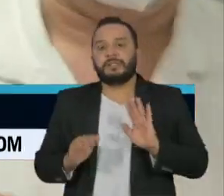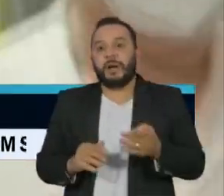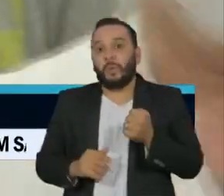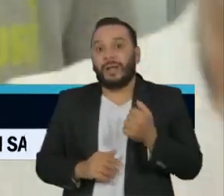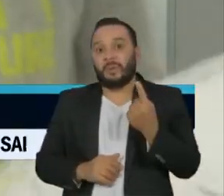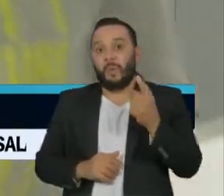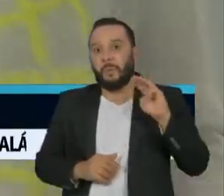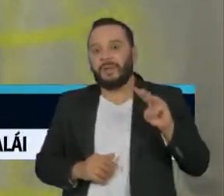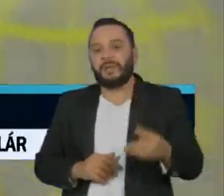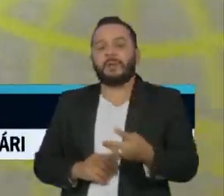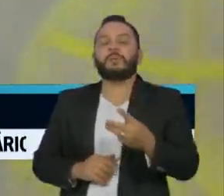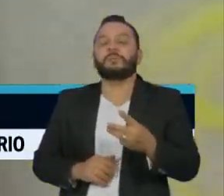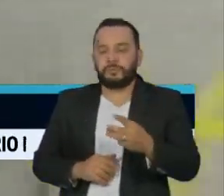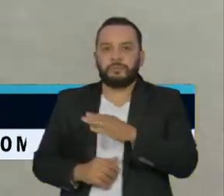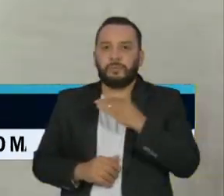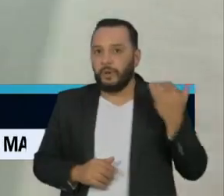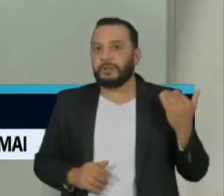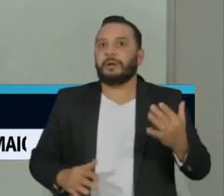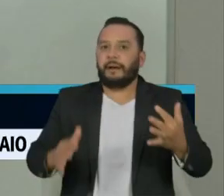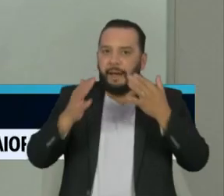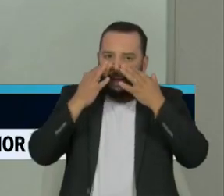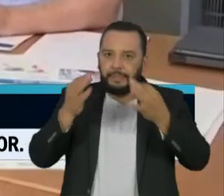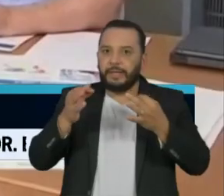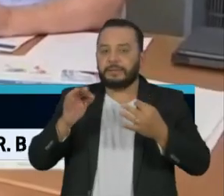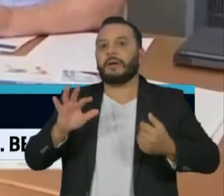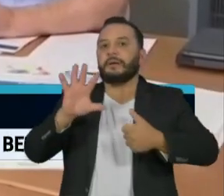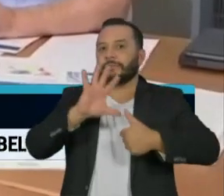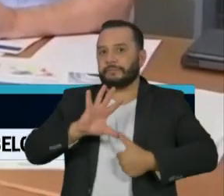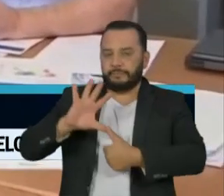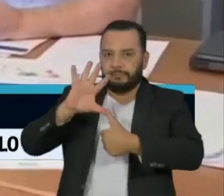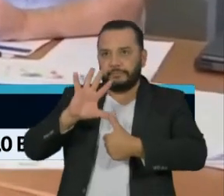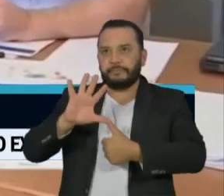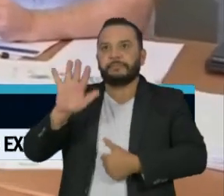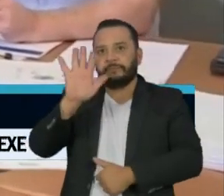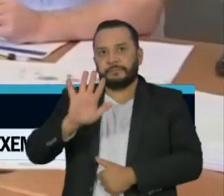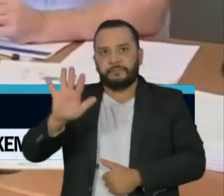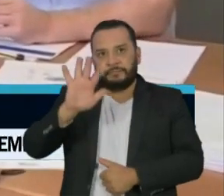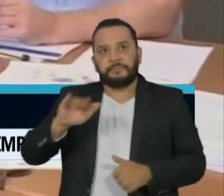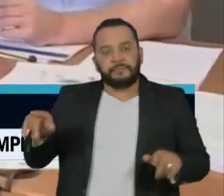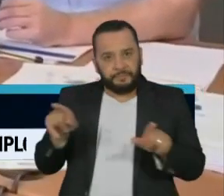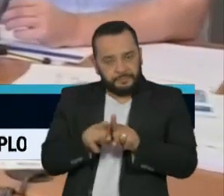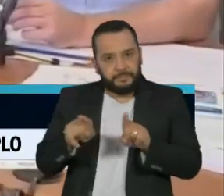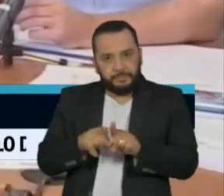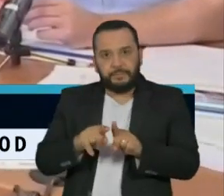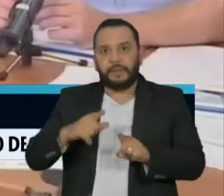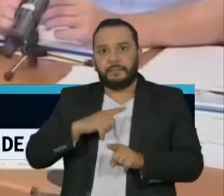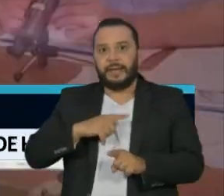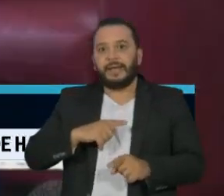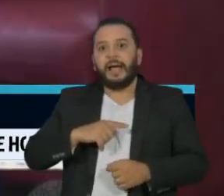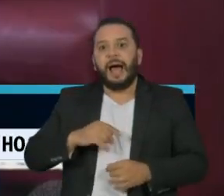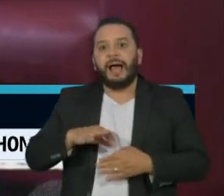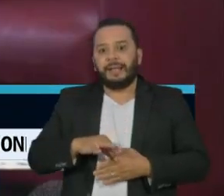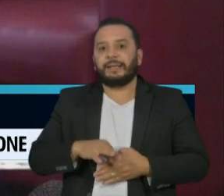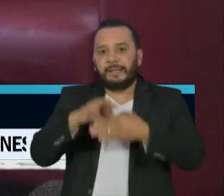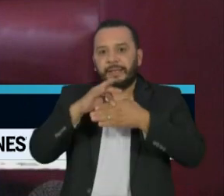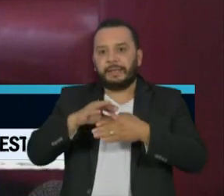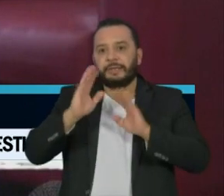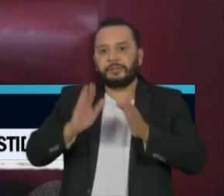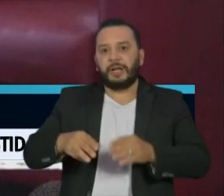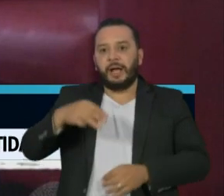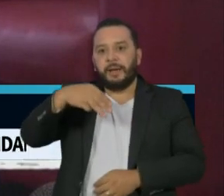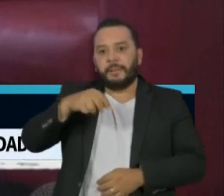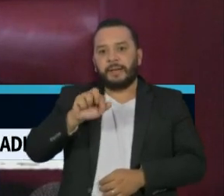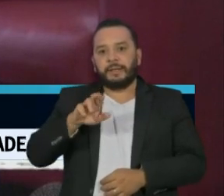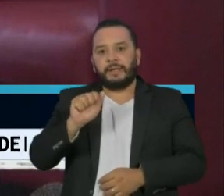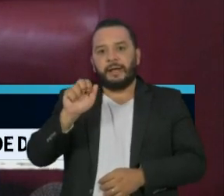mortes é hora de soar o alerta para o hemisfério norte a líder técnica Maria van quer gov não tô um aumento